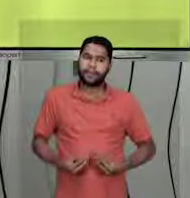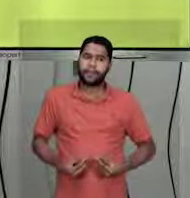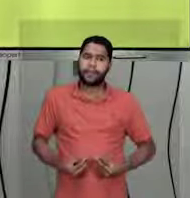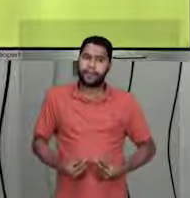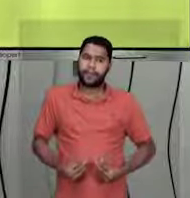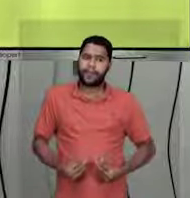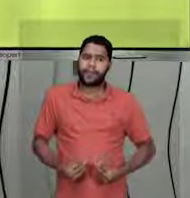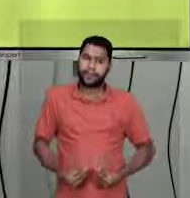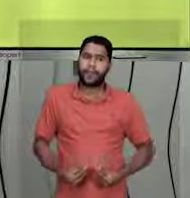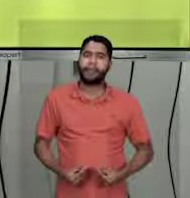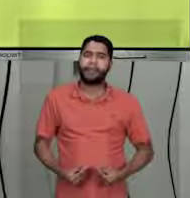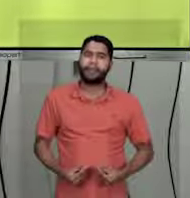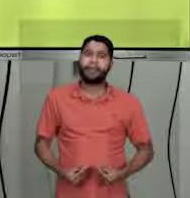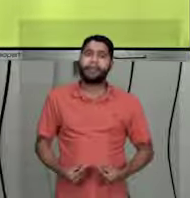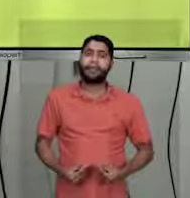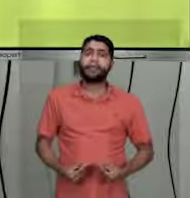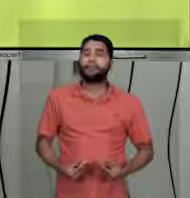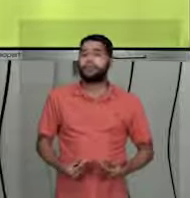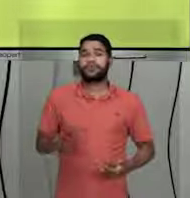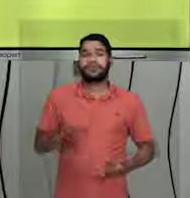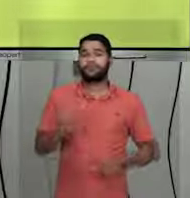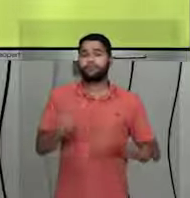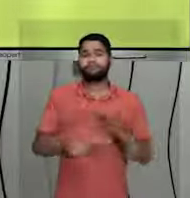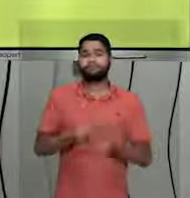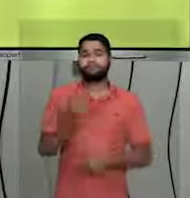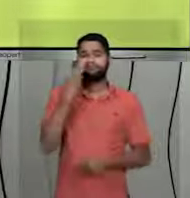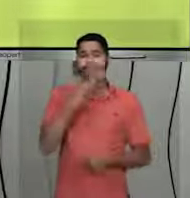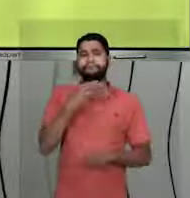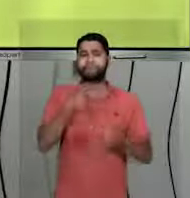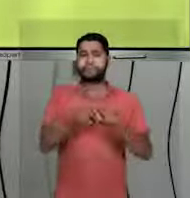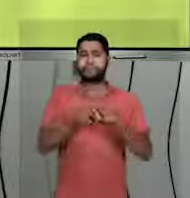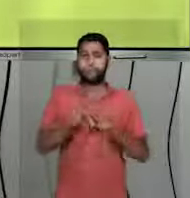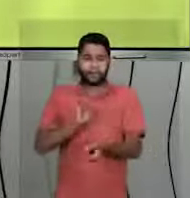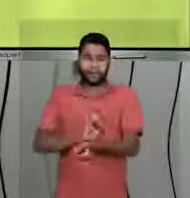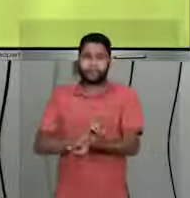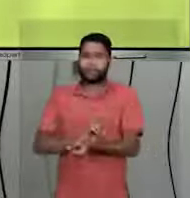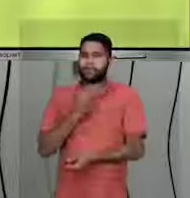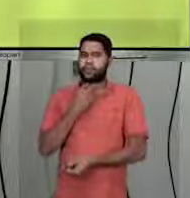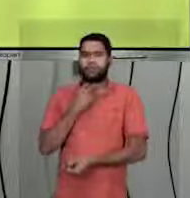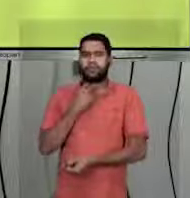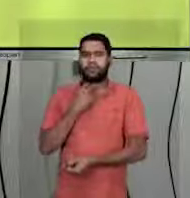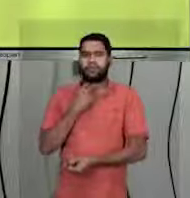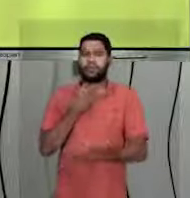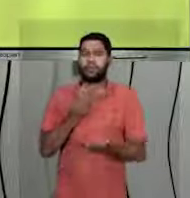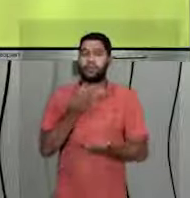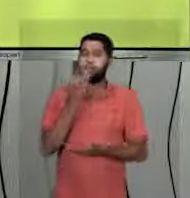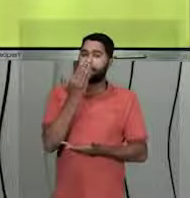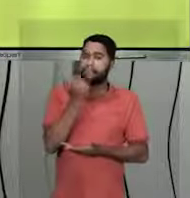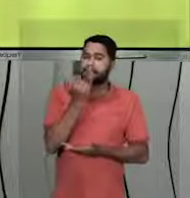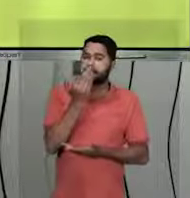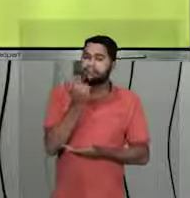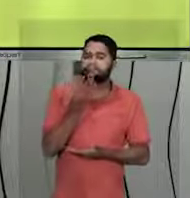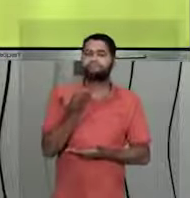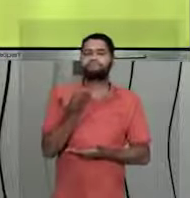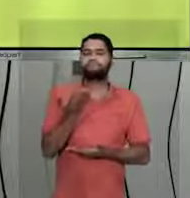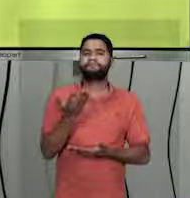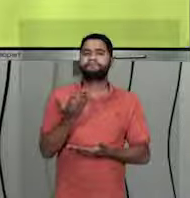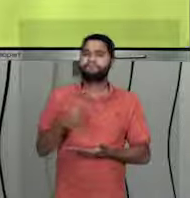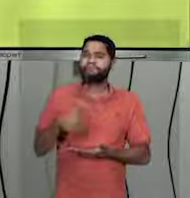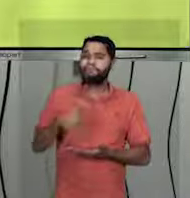da digestão das massas, do amido, ele já virou açúcar. Por isso, o diabético não pode. Então, com uma alimentação que esteja